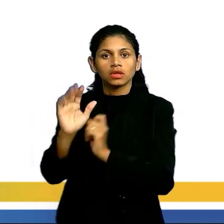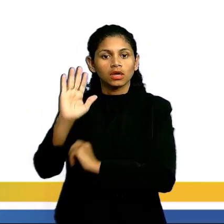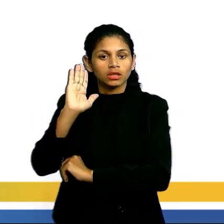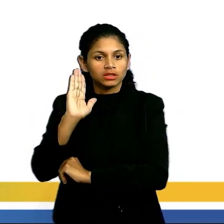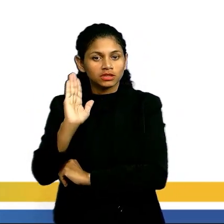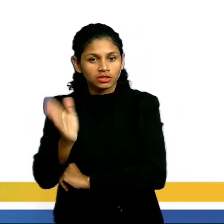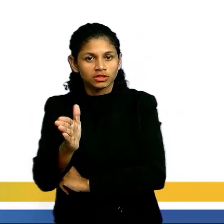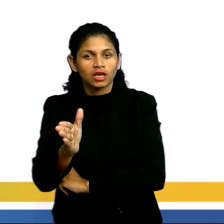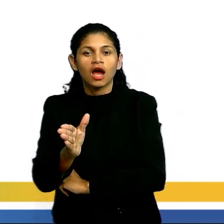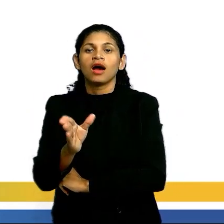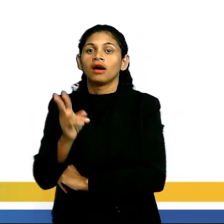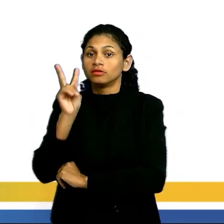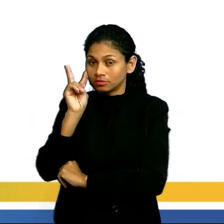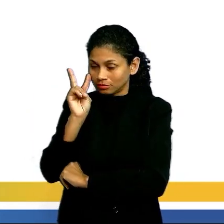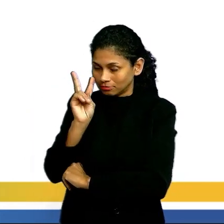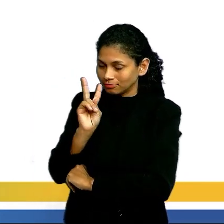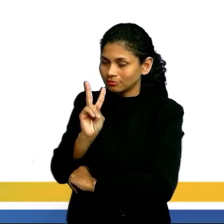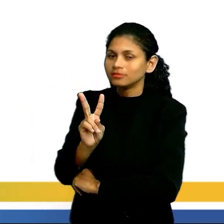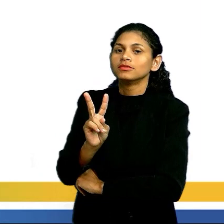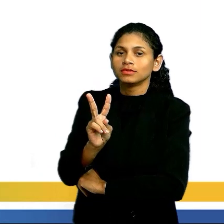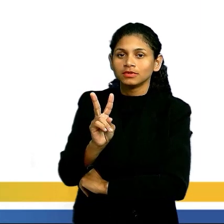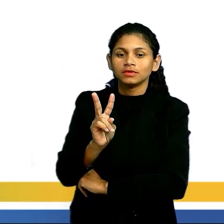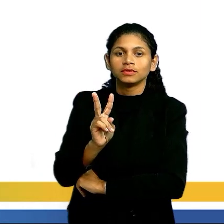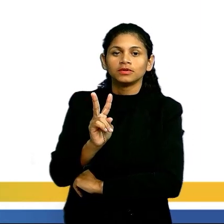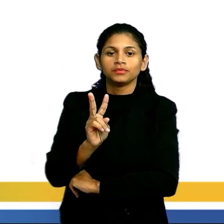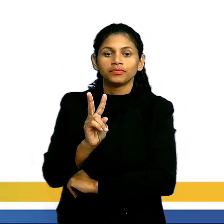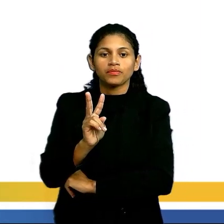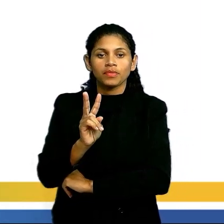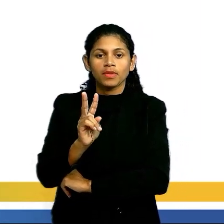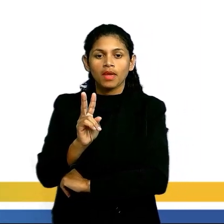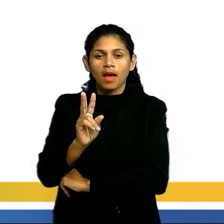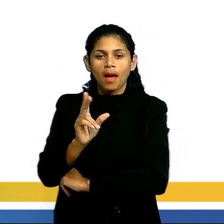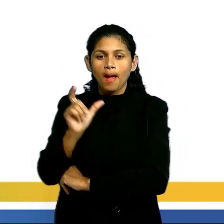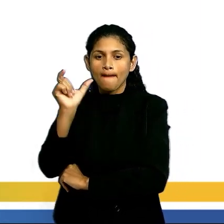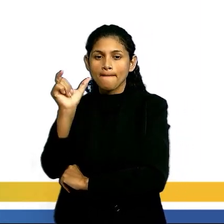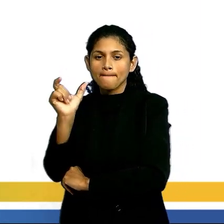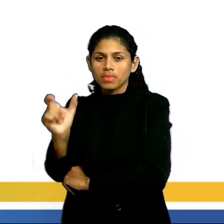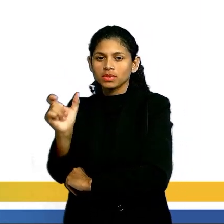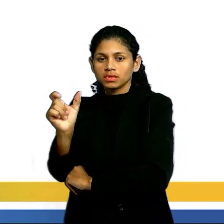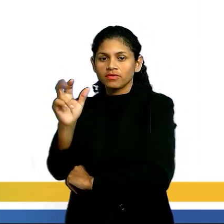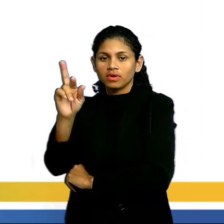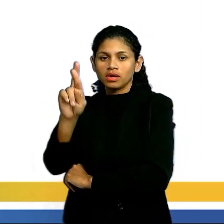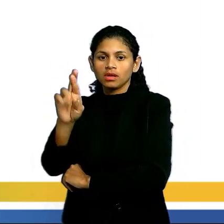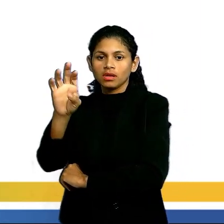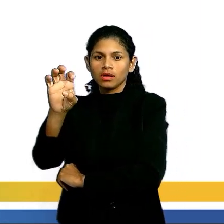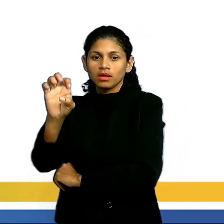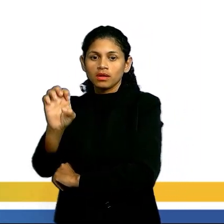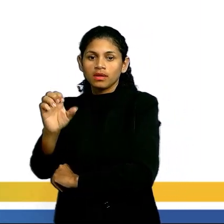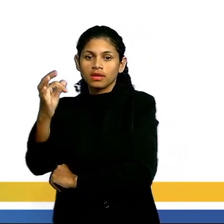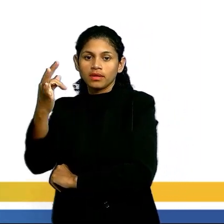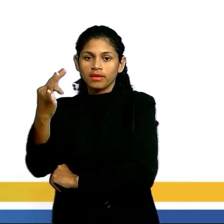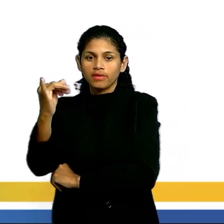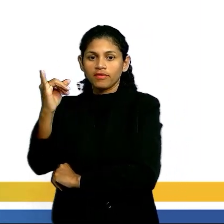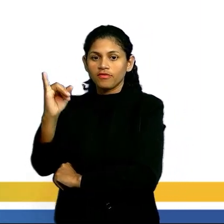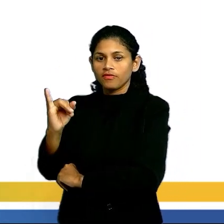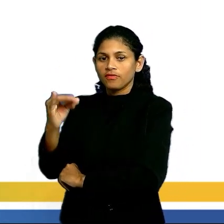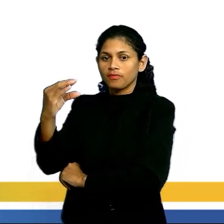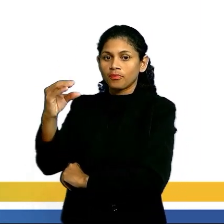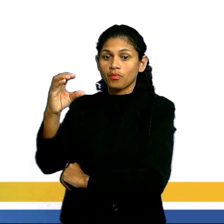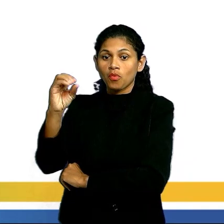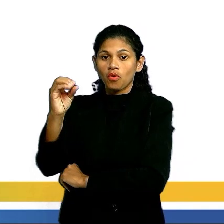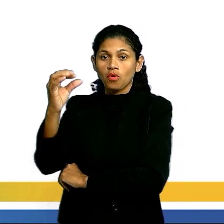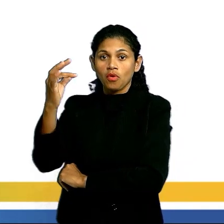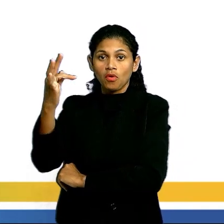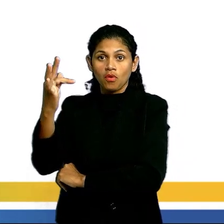aí no seu ensino fundamental essa palavrinhazinha aqui, ó, reficofage, tá? Ele é um lembrete aí para memorizar